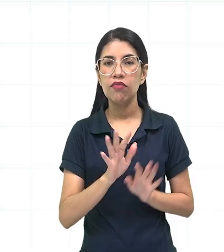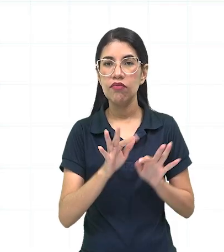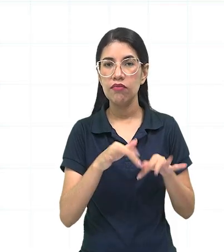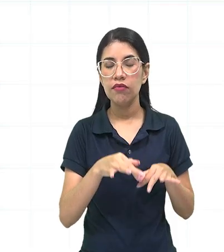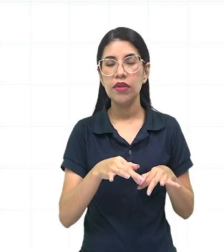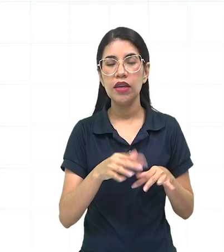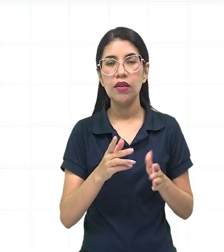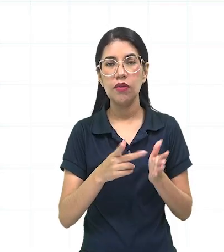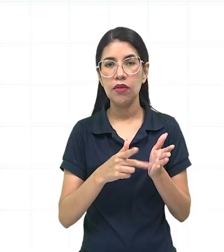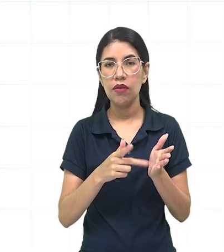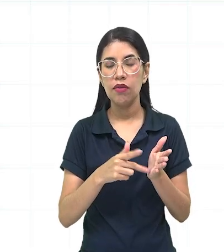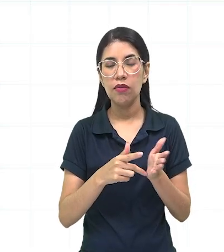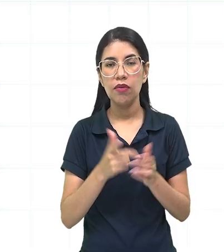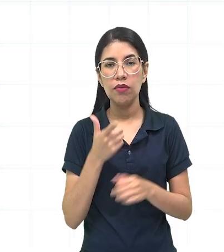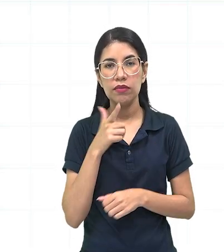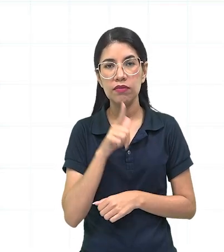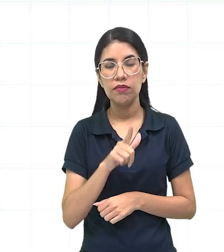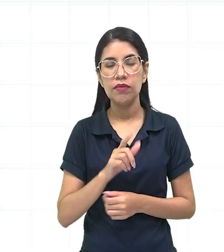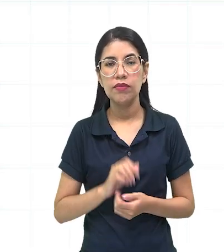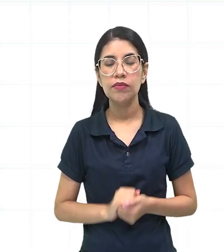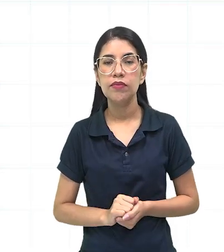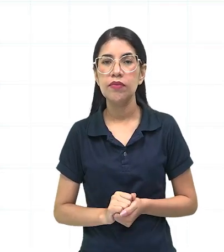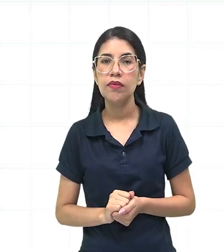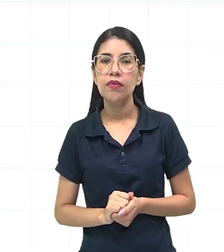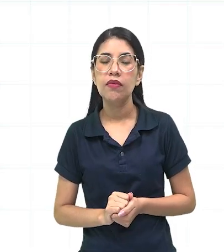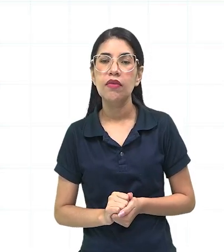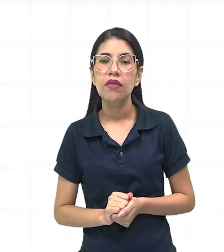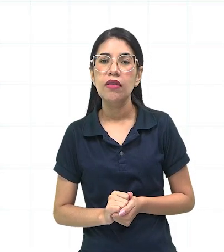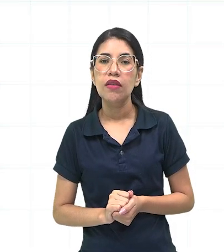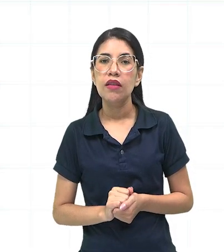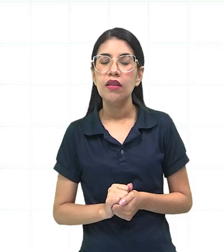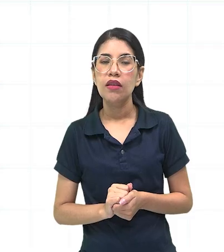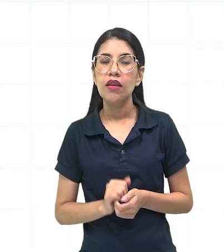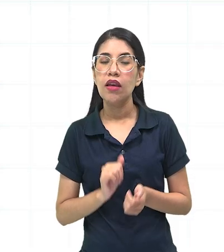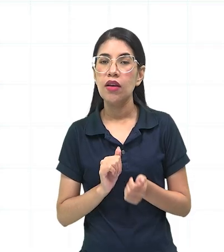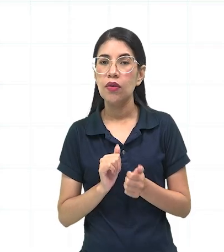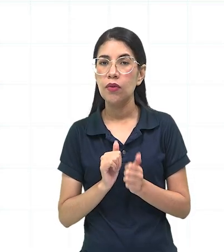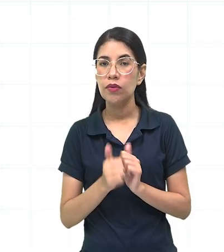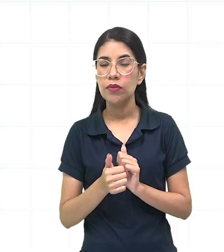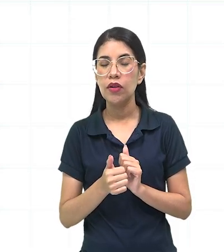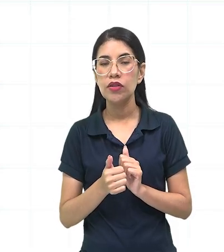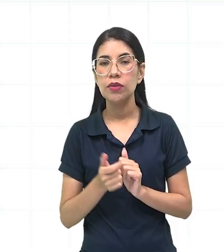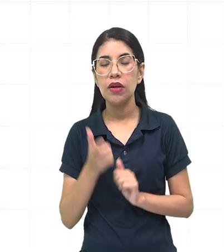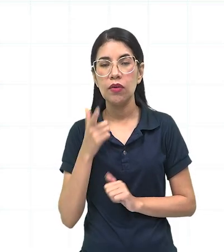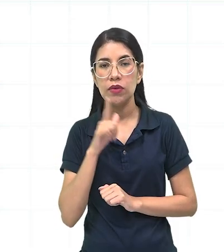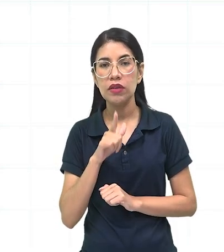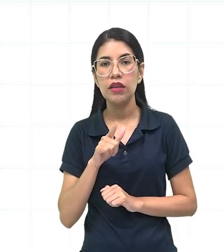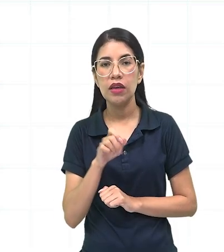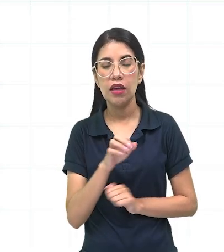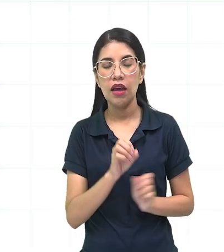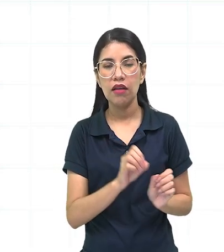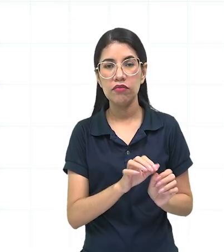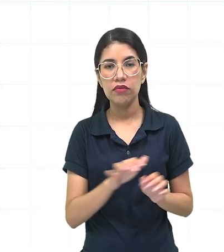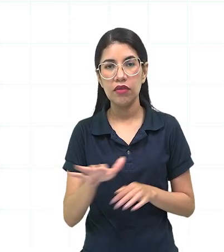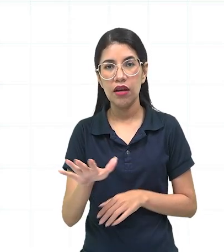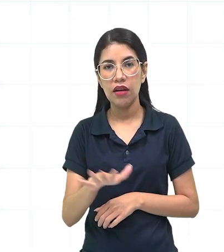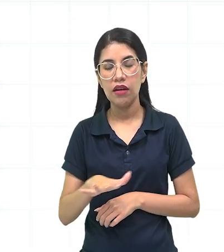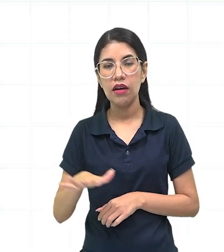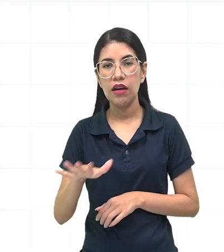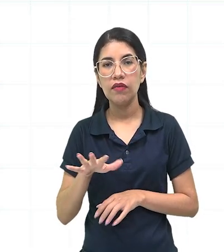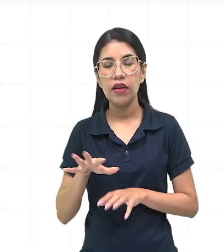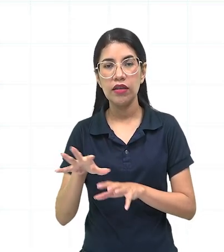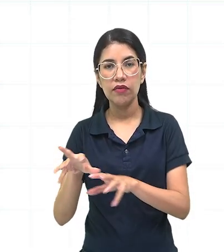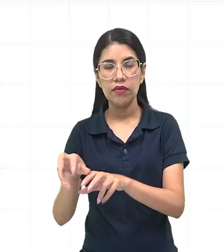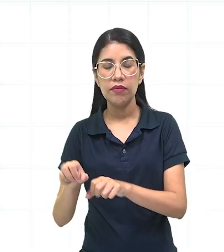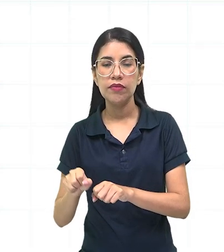vai marcar o ponto. Em um jogo, ele é um jogo de conquista de território, assim como o futebol americano e o rugby, tá